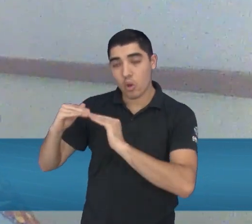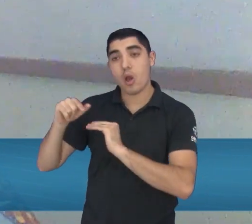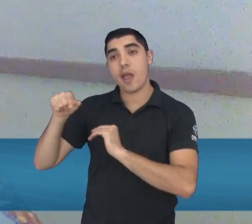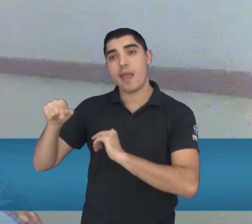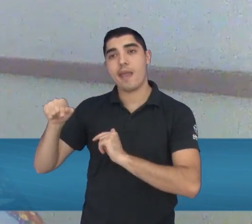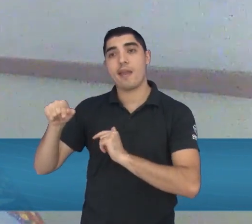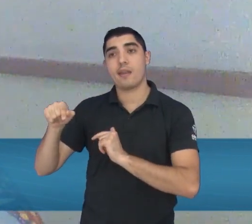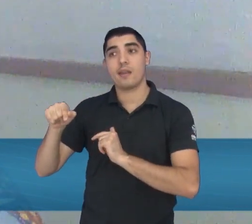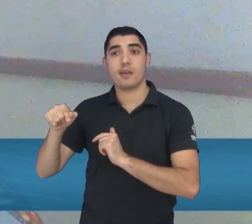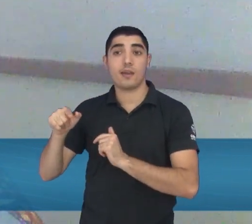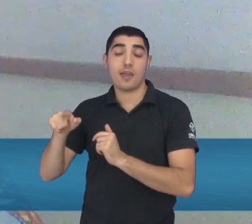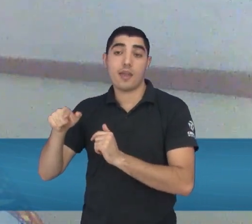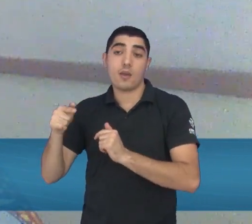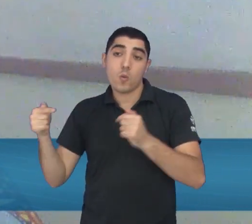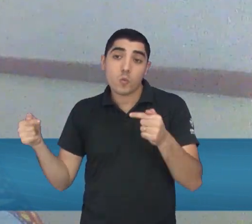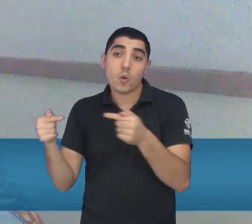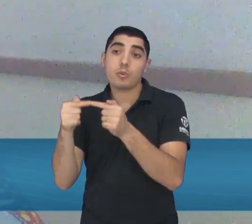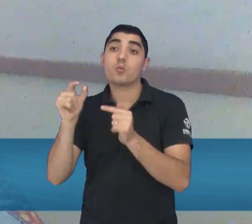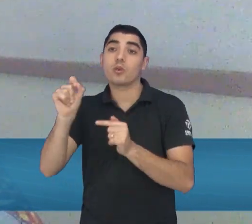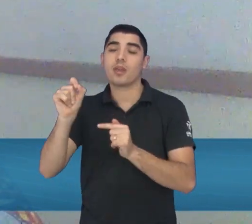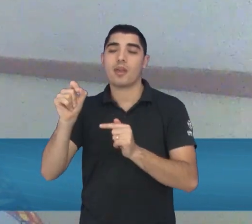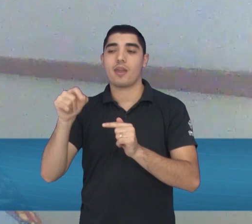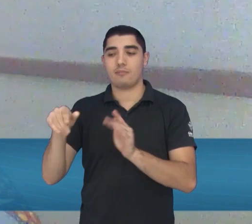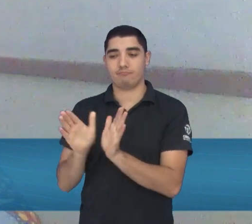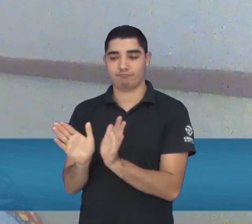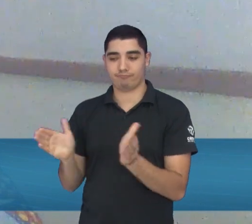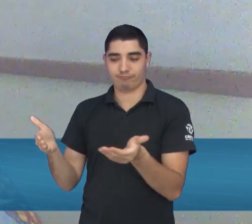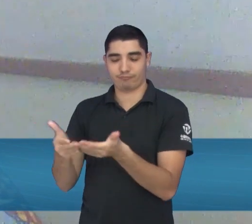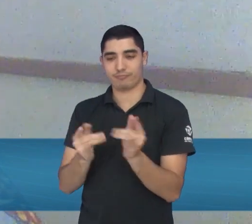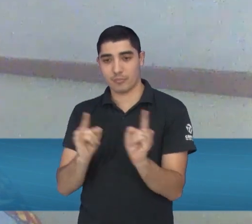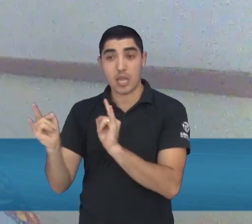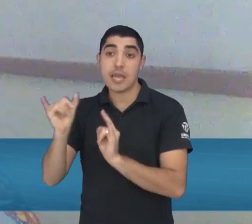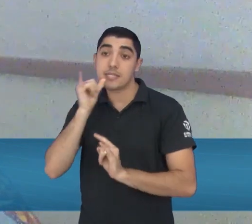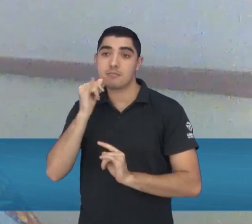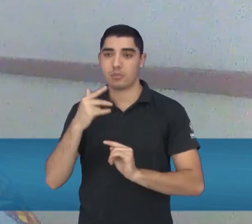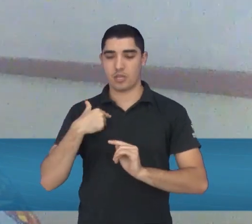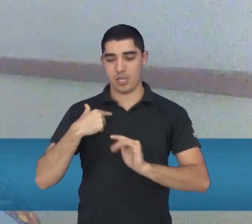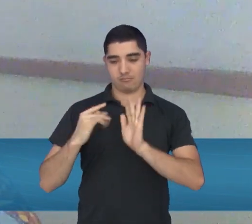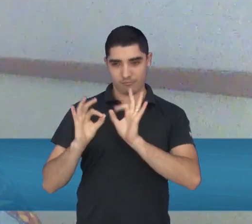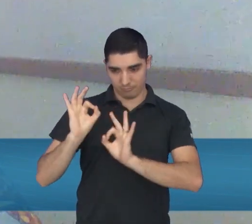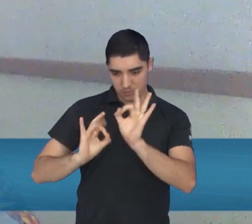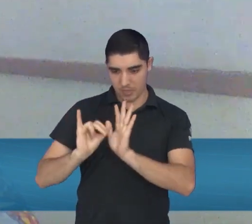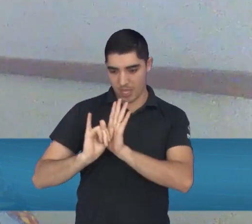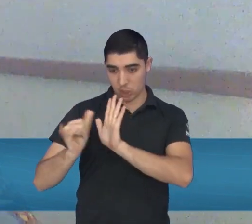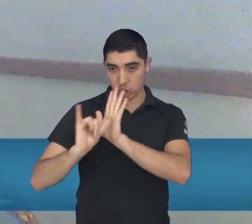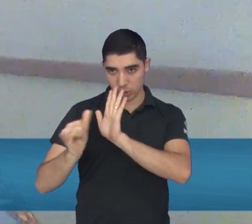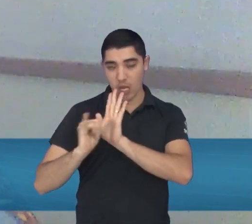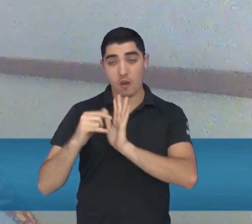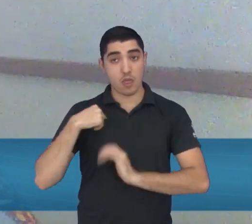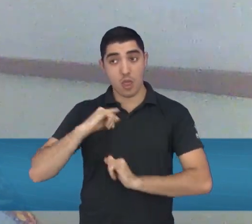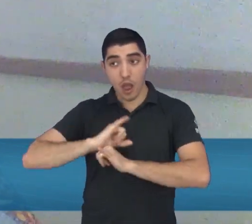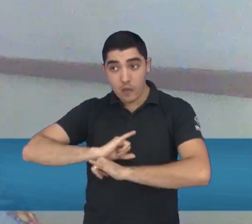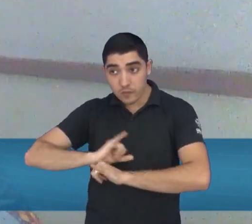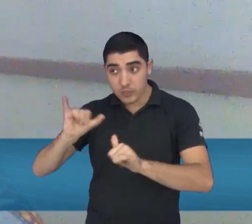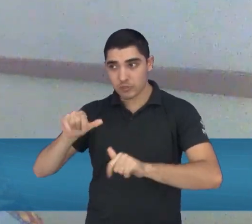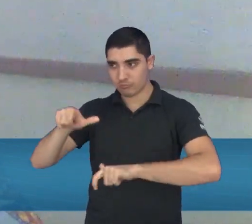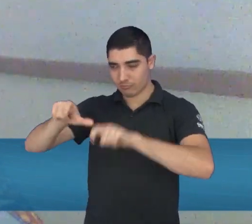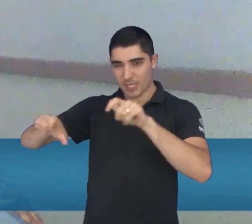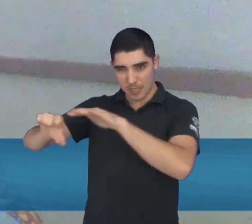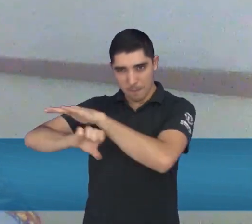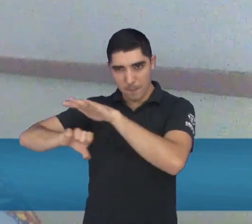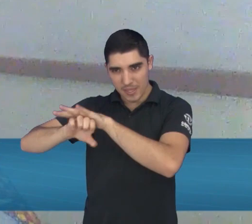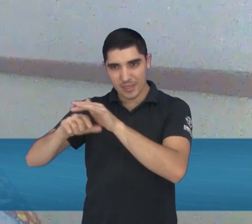condomínio. E eu coloco em todos os editais, eu peço para as administradoras que trabalham comigo, para